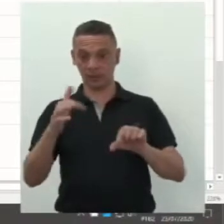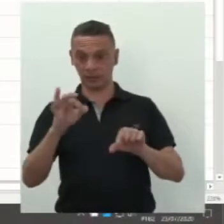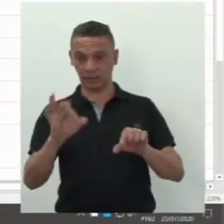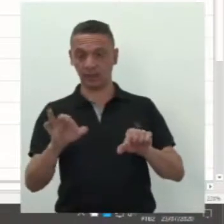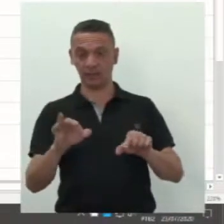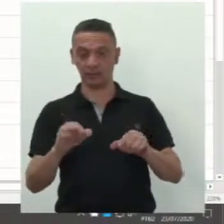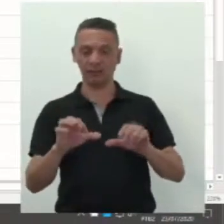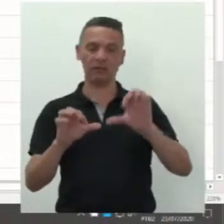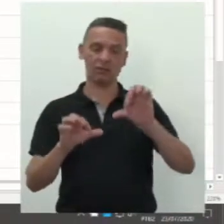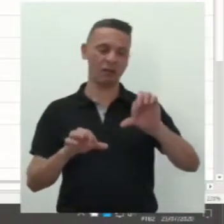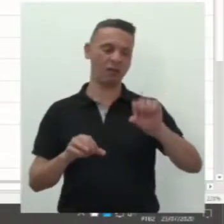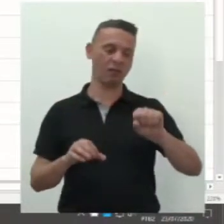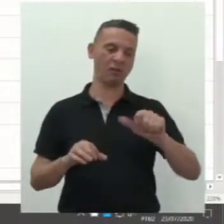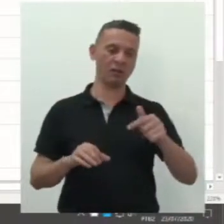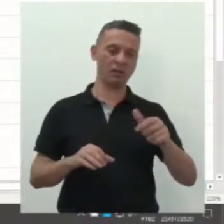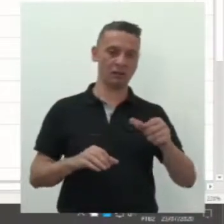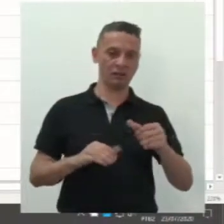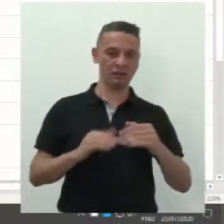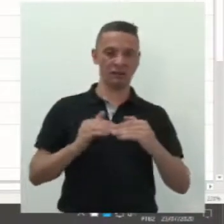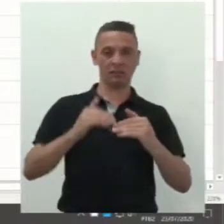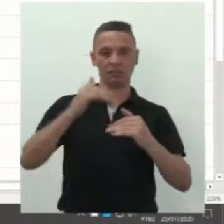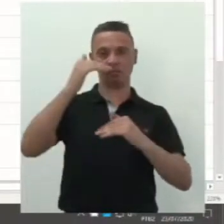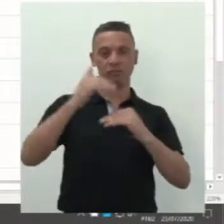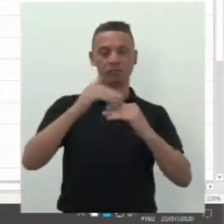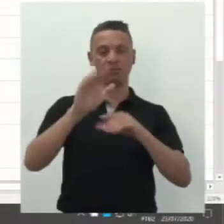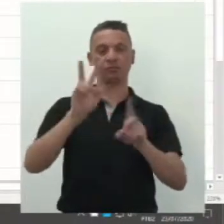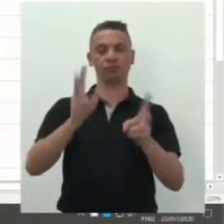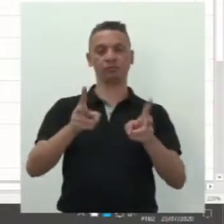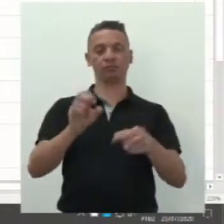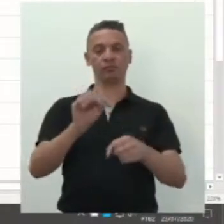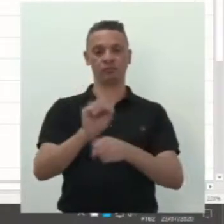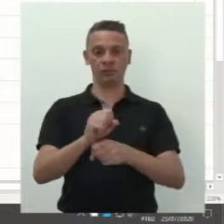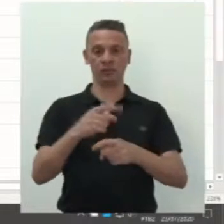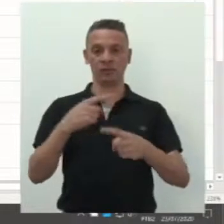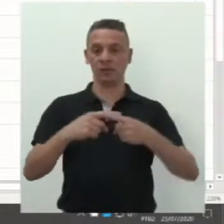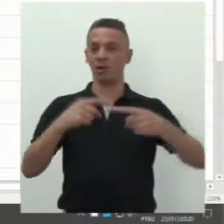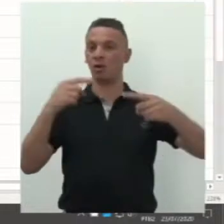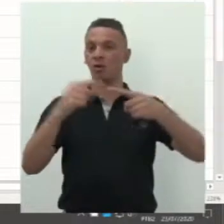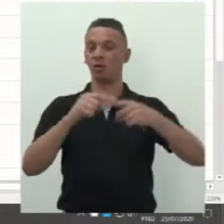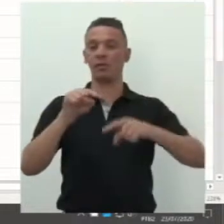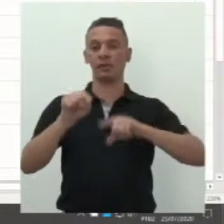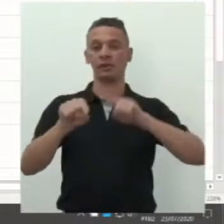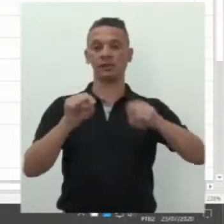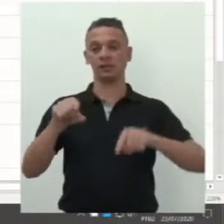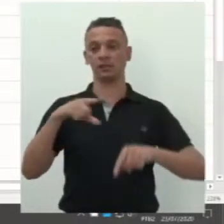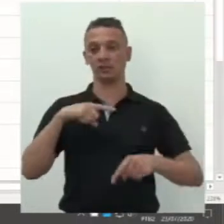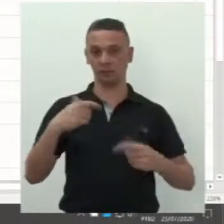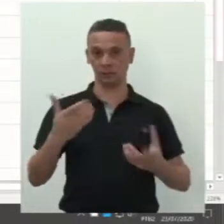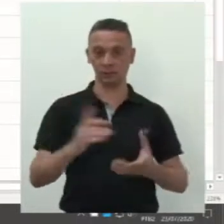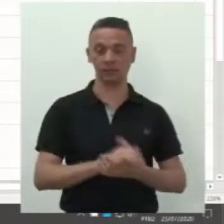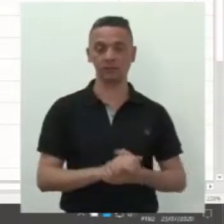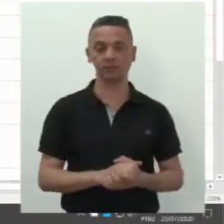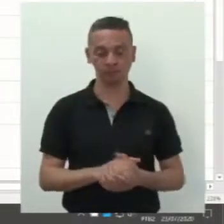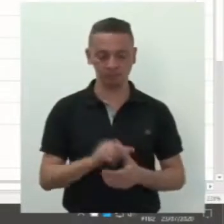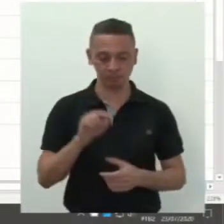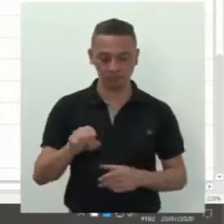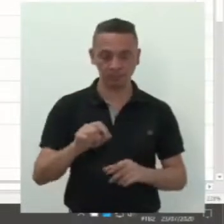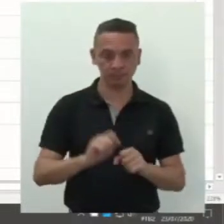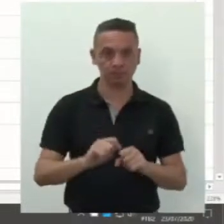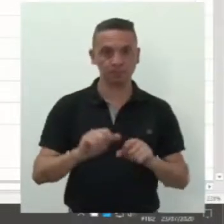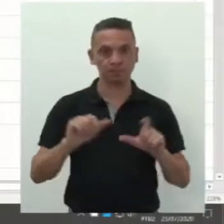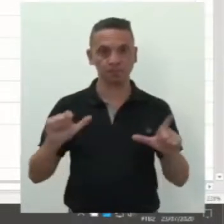linha 9, 8, 7, 6, ele vai deixar congelado, porque é com base na minha seleção. Então, se eu clicar aqui, ó,